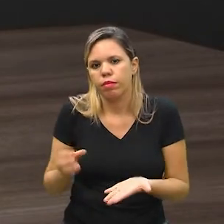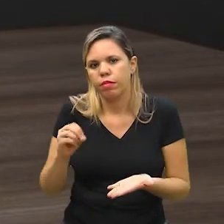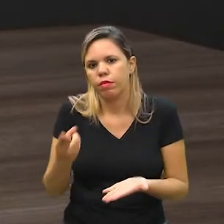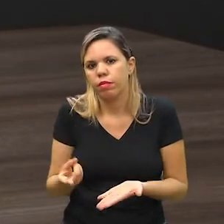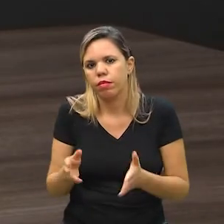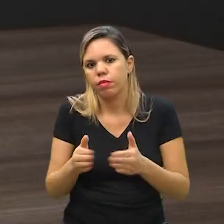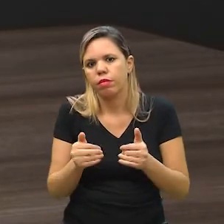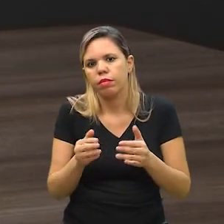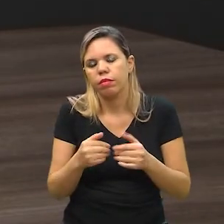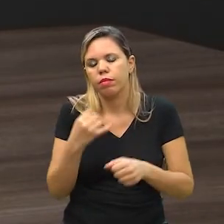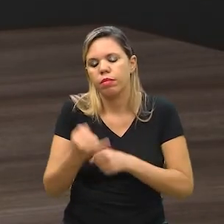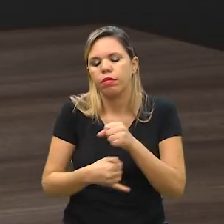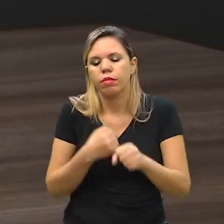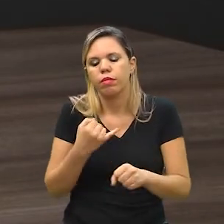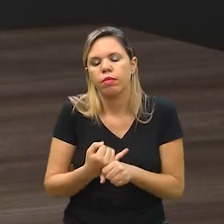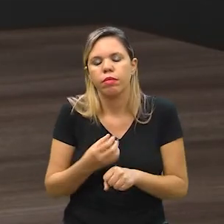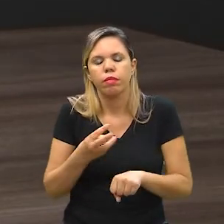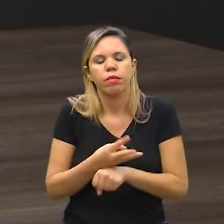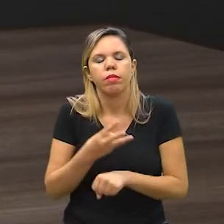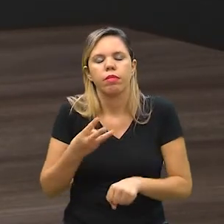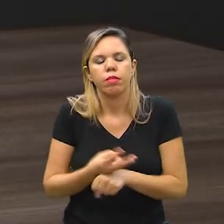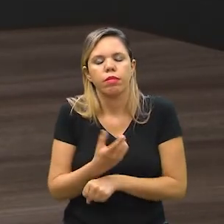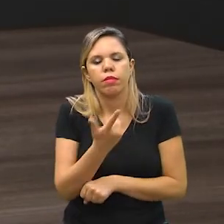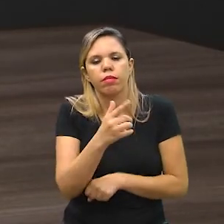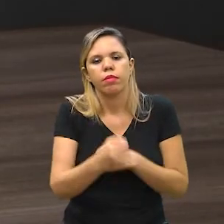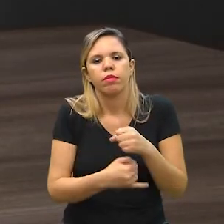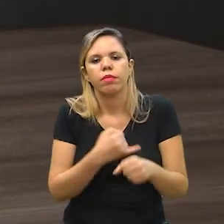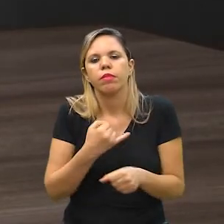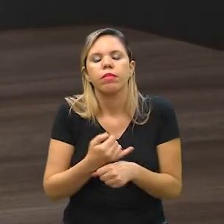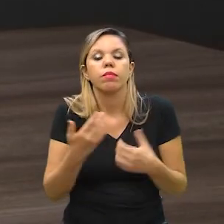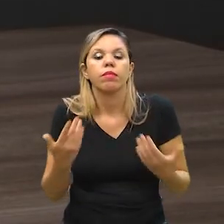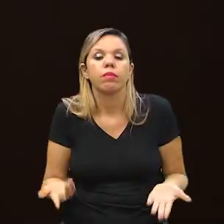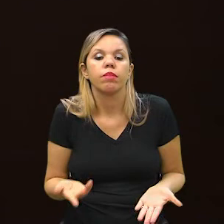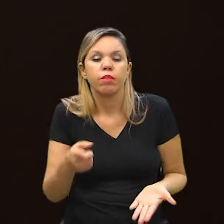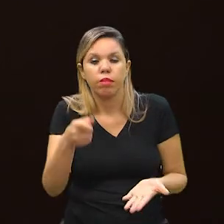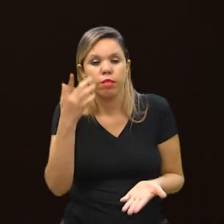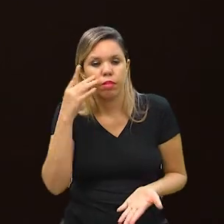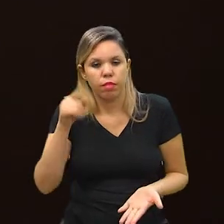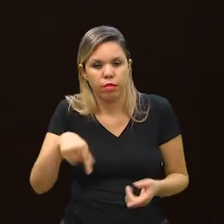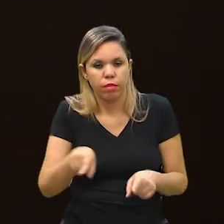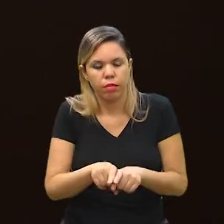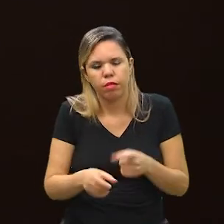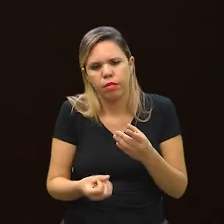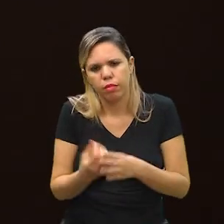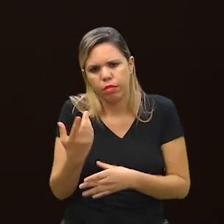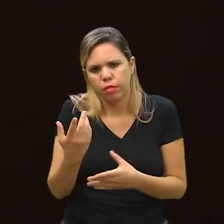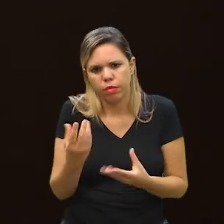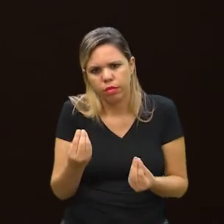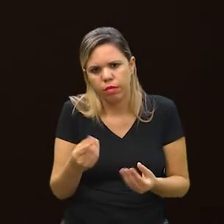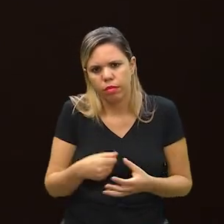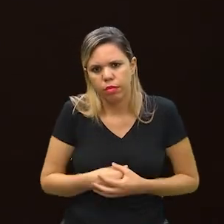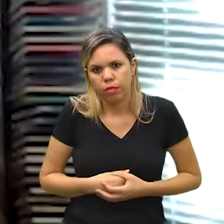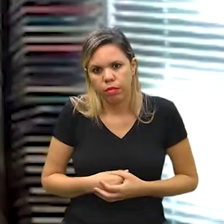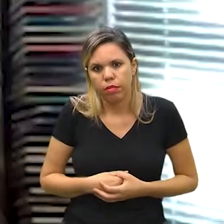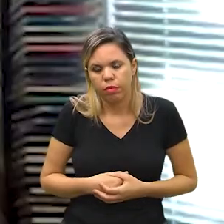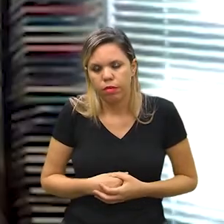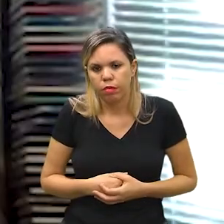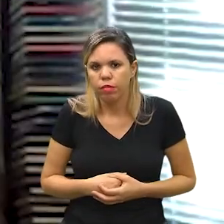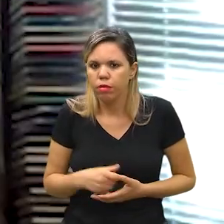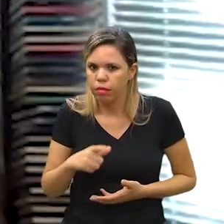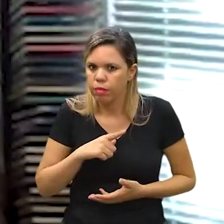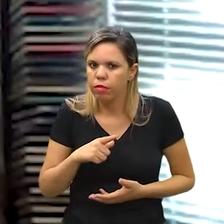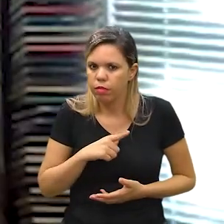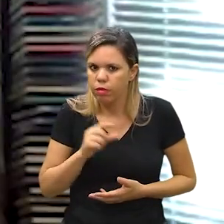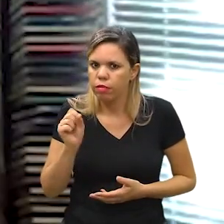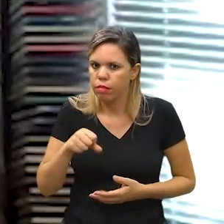entregando ou pegando pedidos via internet, WhatsApp ou outra rede social. Isso também aconteceu bastante? Olha, nós